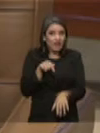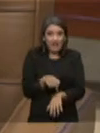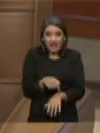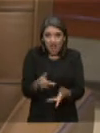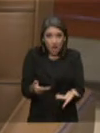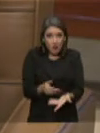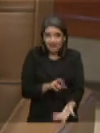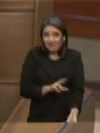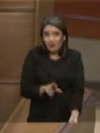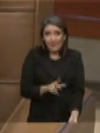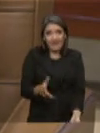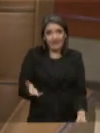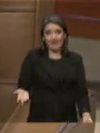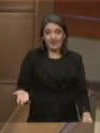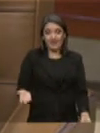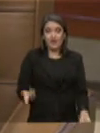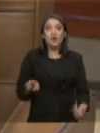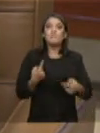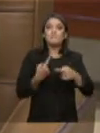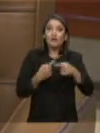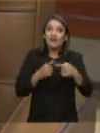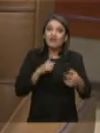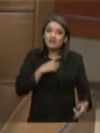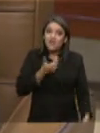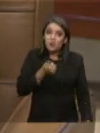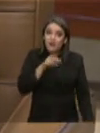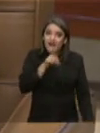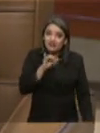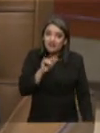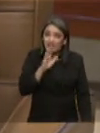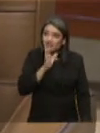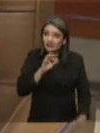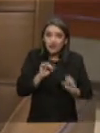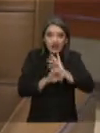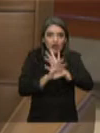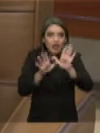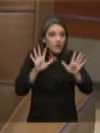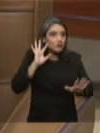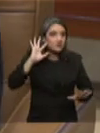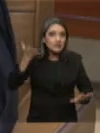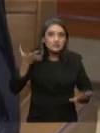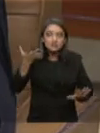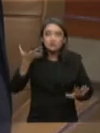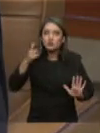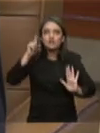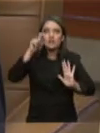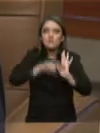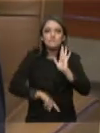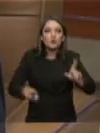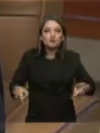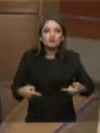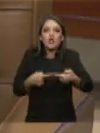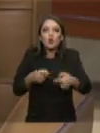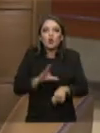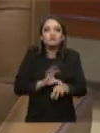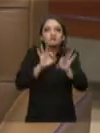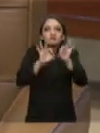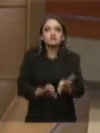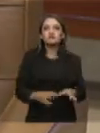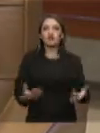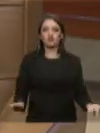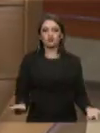porque claramente tem uma ADIM que se diz que o tributo é constitucional.